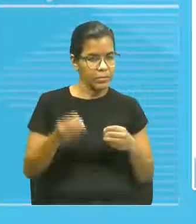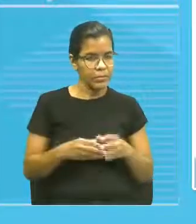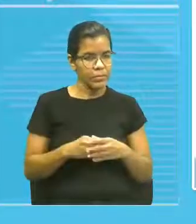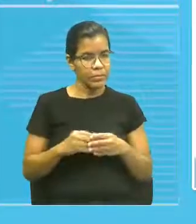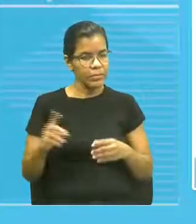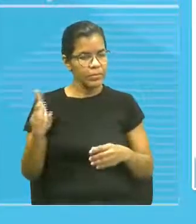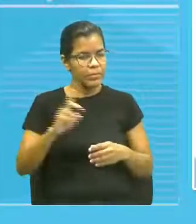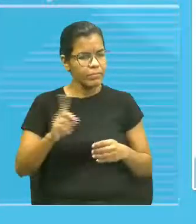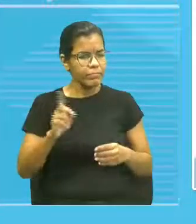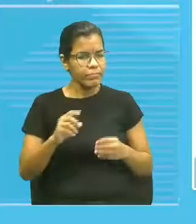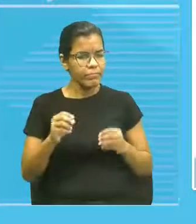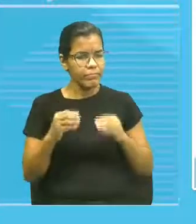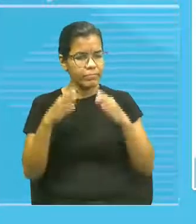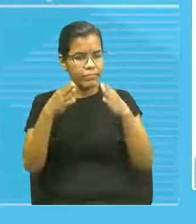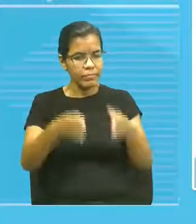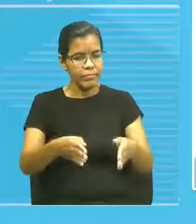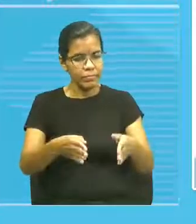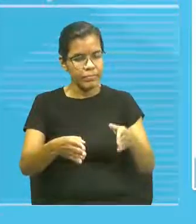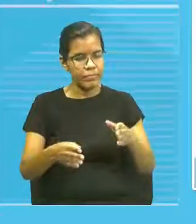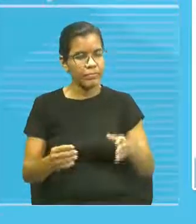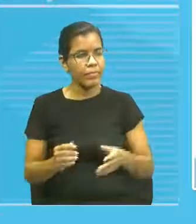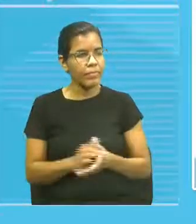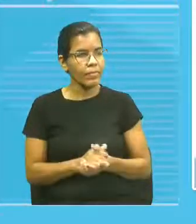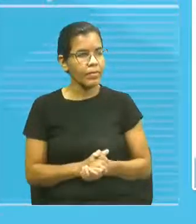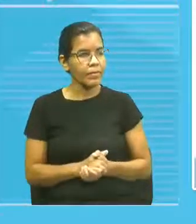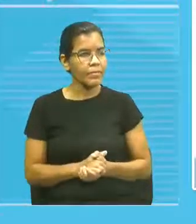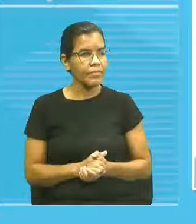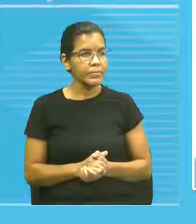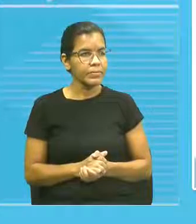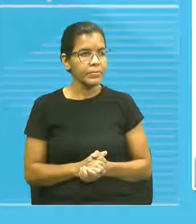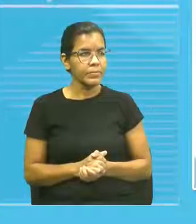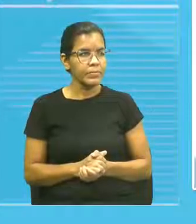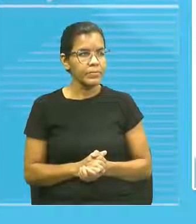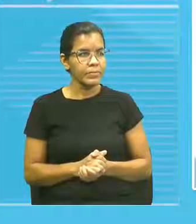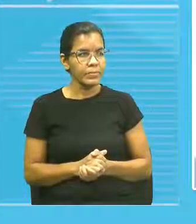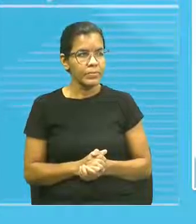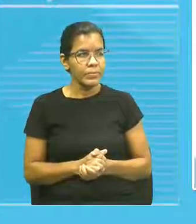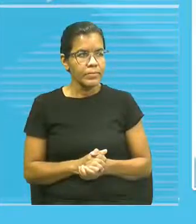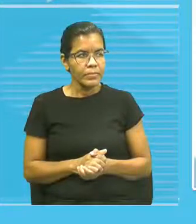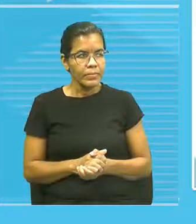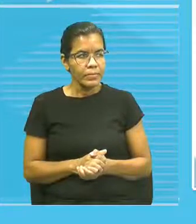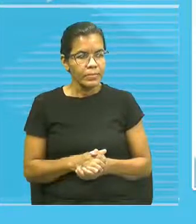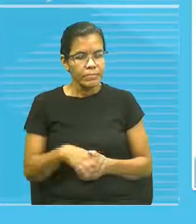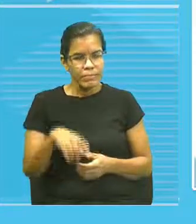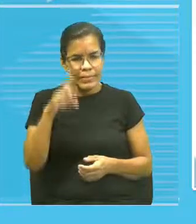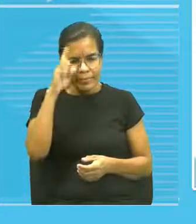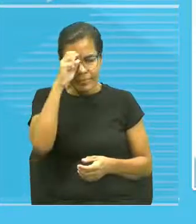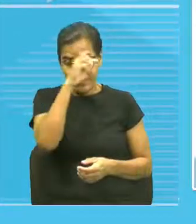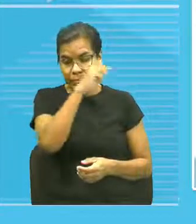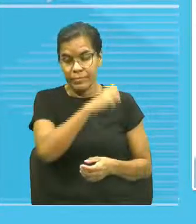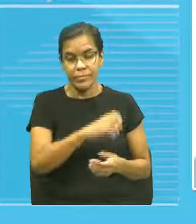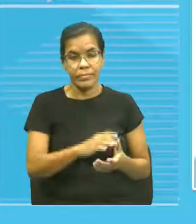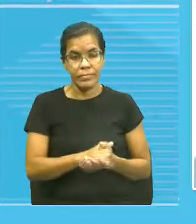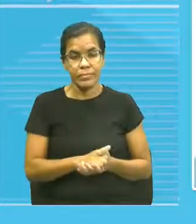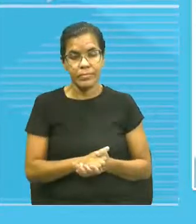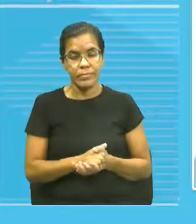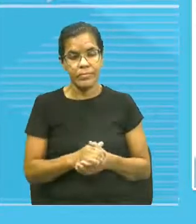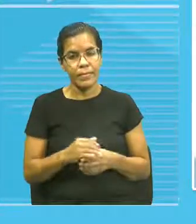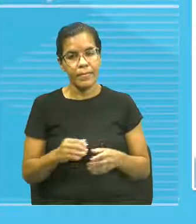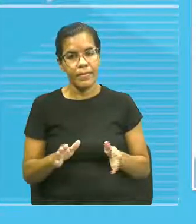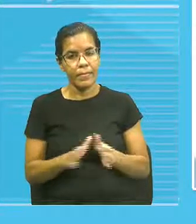na presença de um calorímetro. Meu Deus do céu, Eric, um calorímetro é uma coisa muito complexa. Na verdade, nem tanto. Mas,